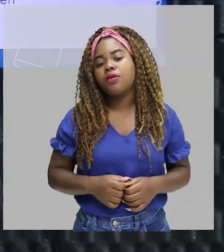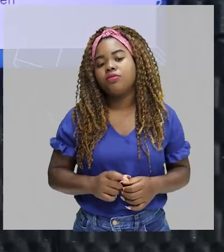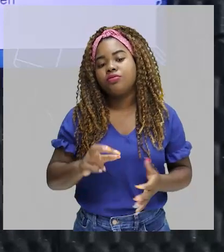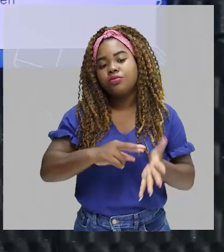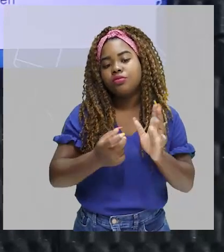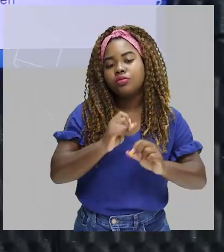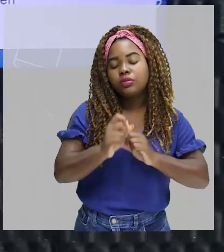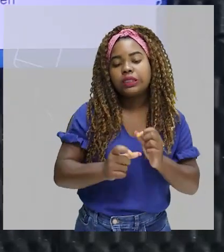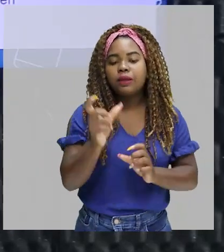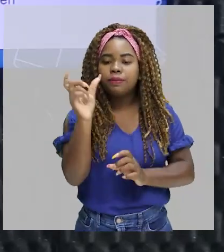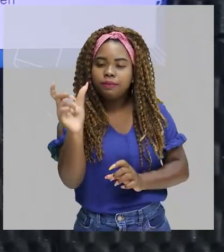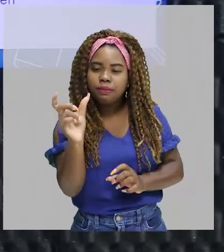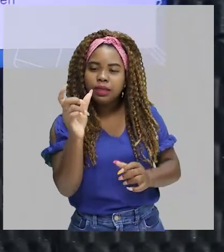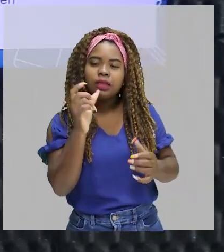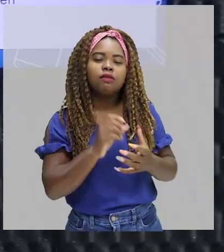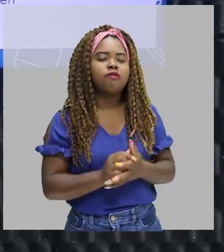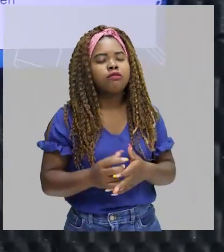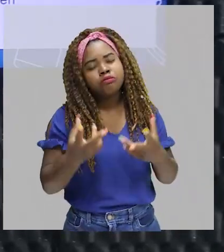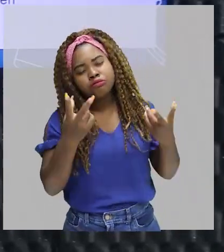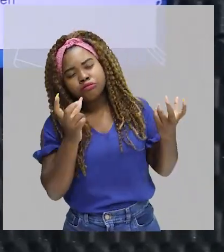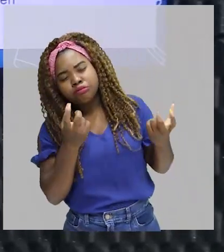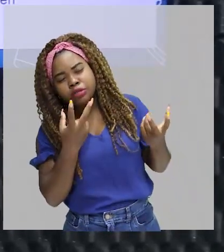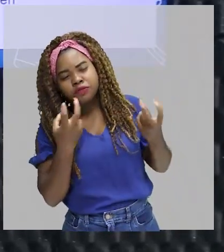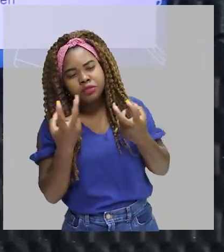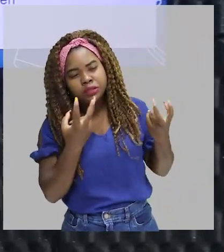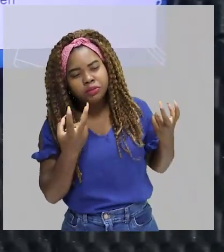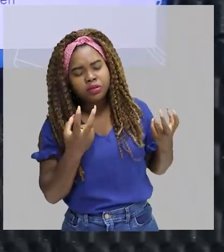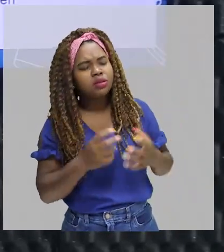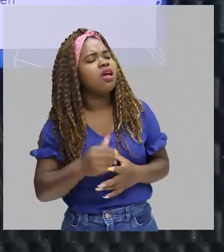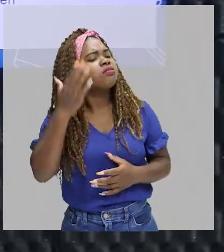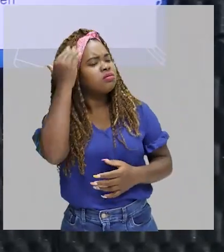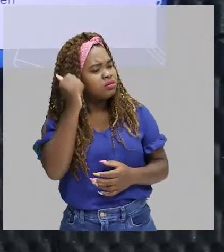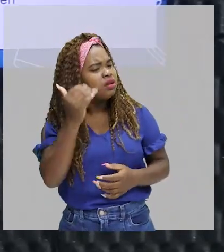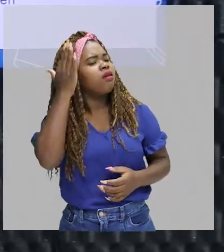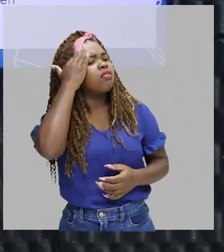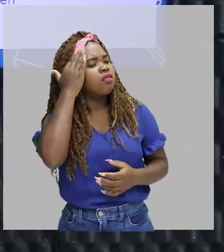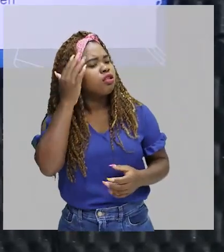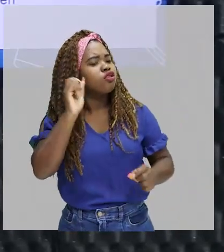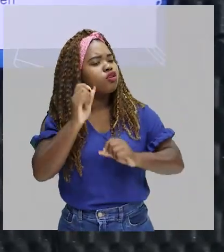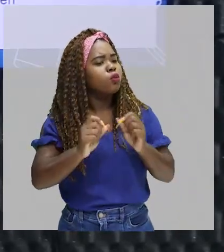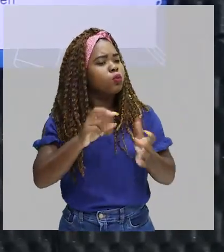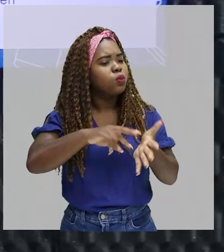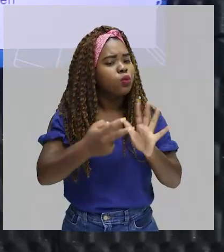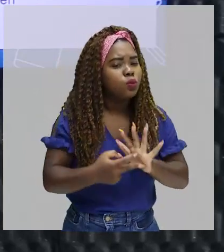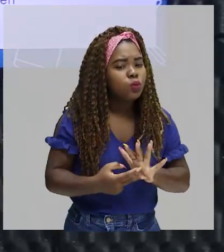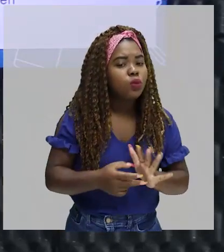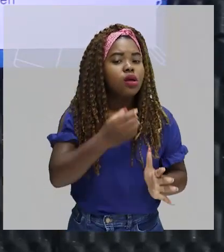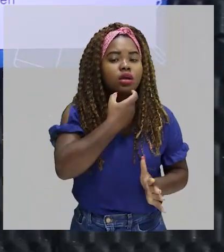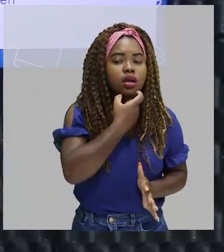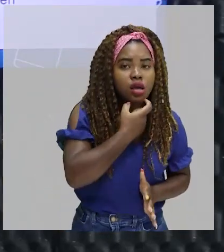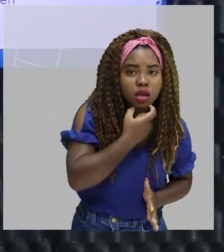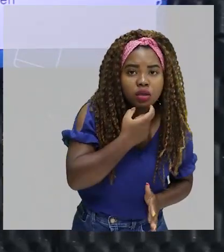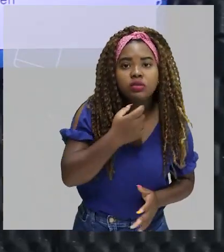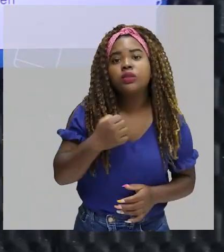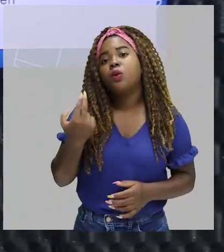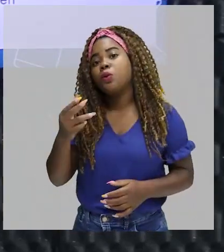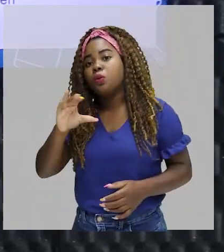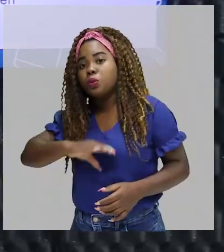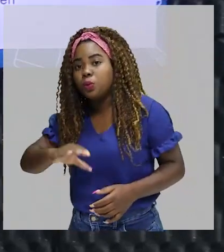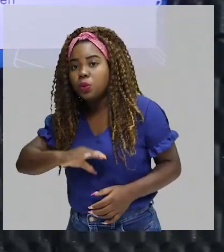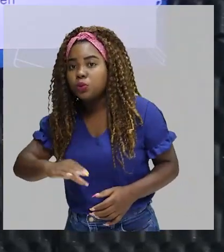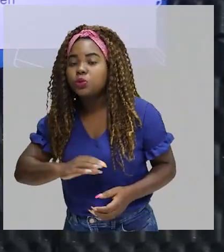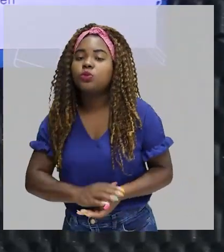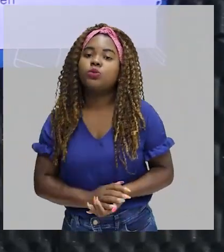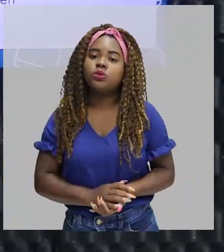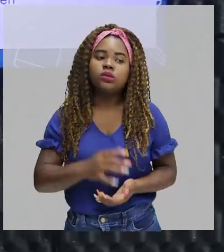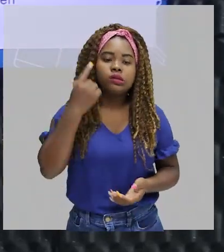palavra transparente é aquela que você olha e você sabe o que significa. Tanto em inglês quanto em português,